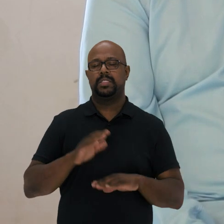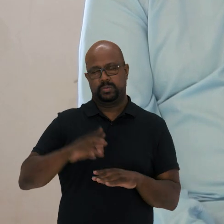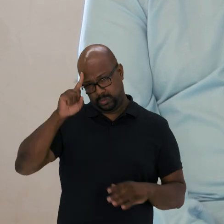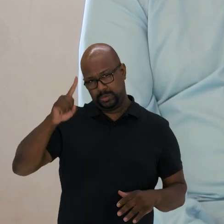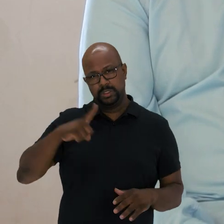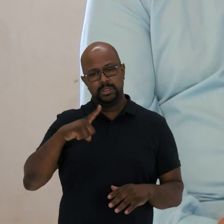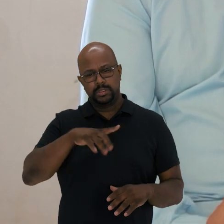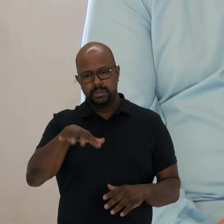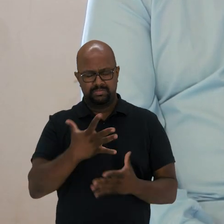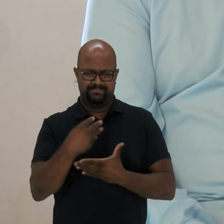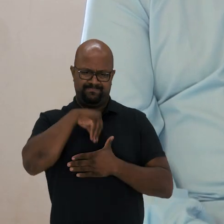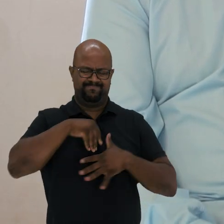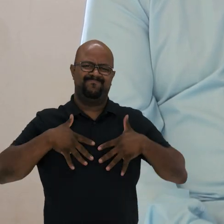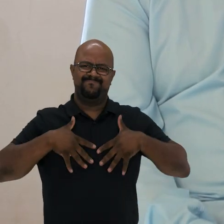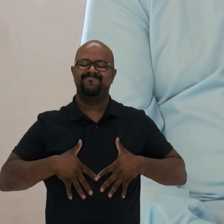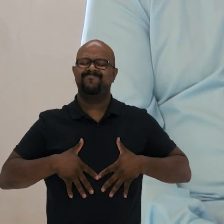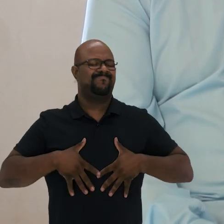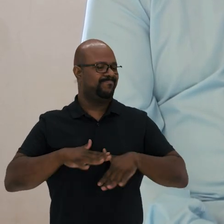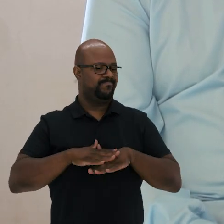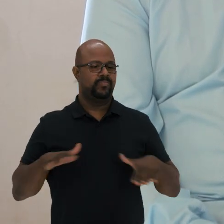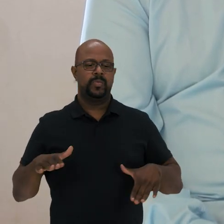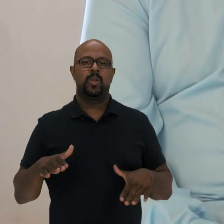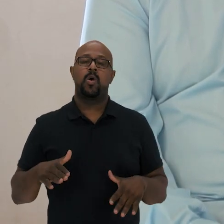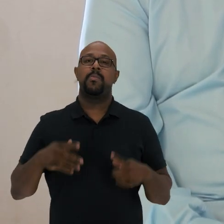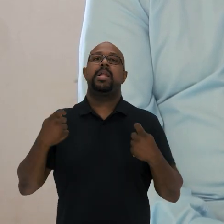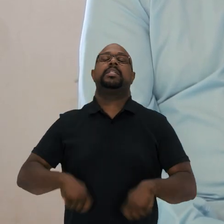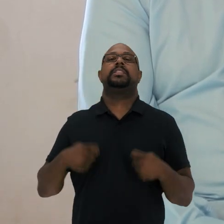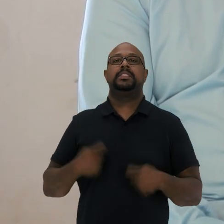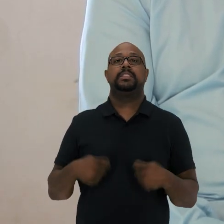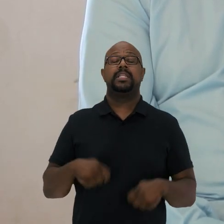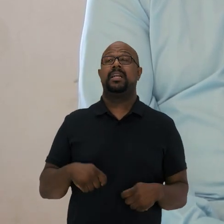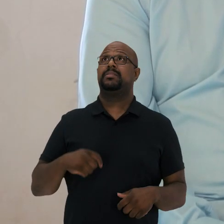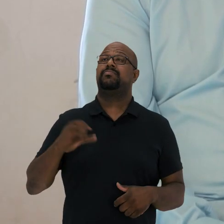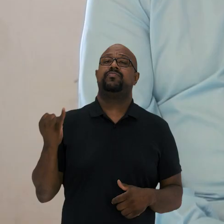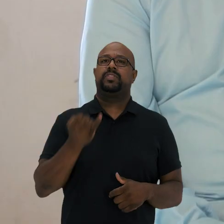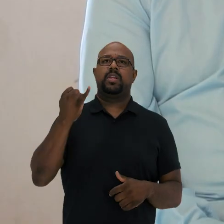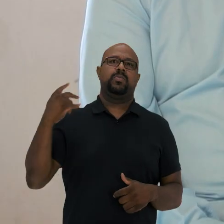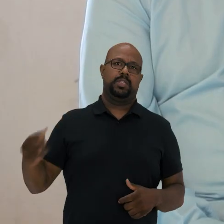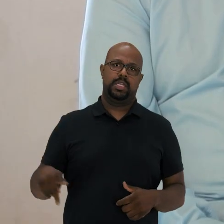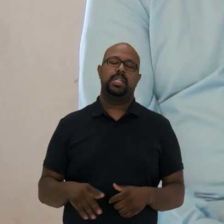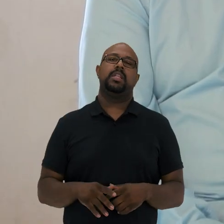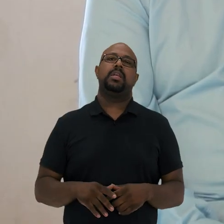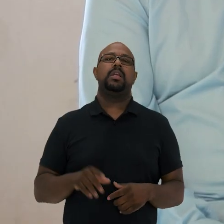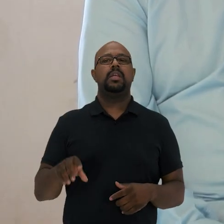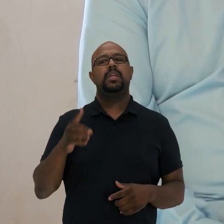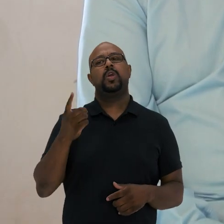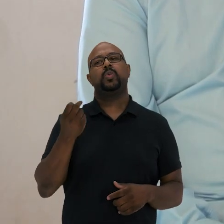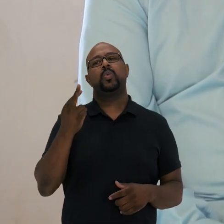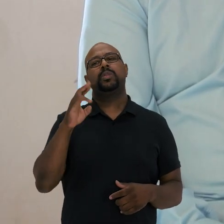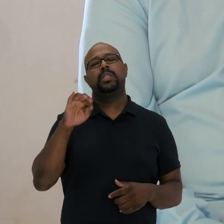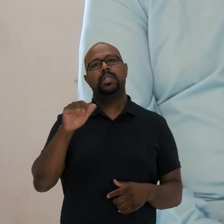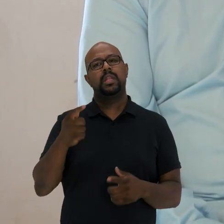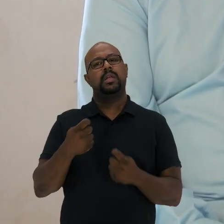bem. Ele tinha aquilo internalizado como a necessidade vital dele, né? E a